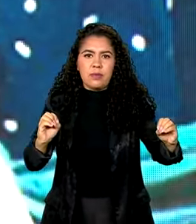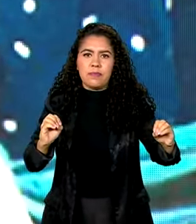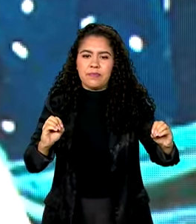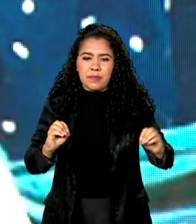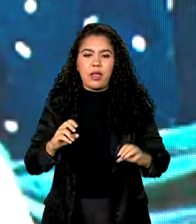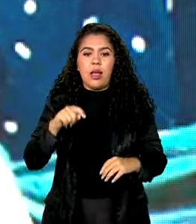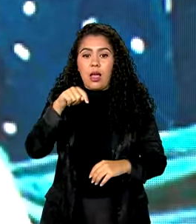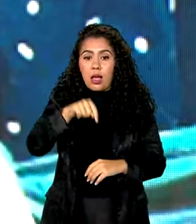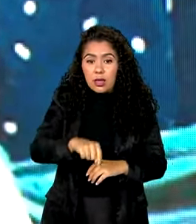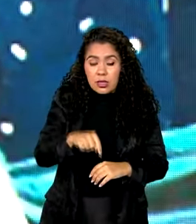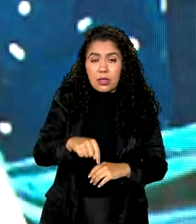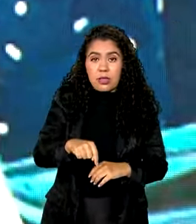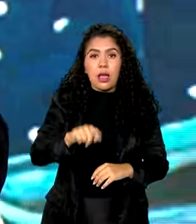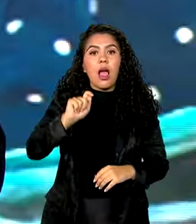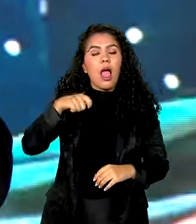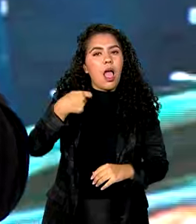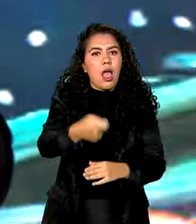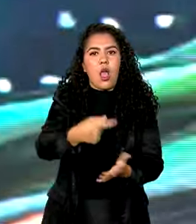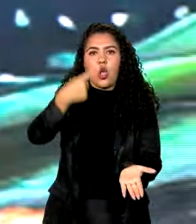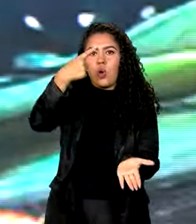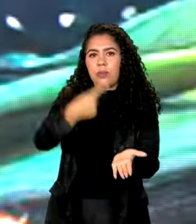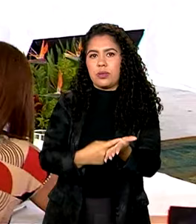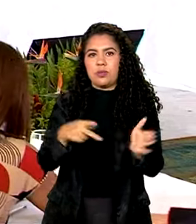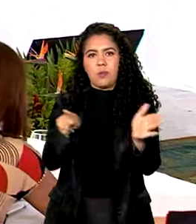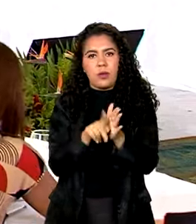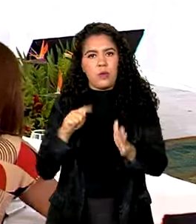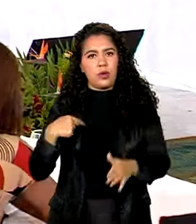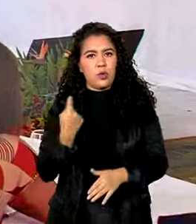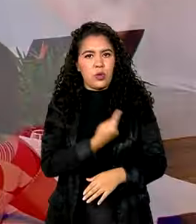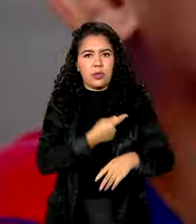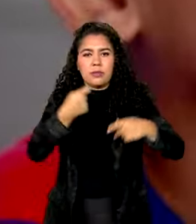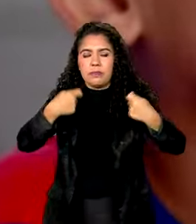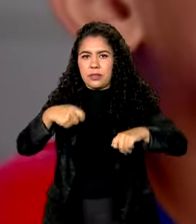país. Esse é um compromisso que nós temos que cumprir.